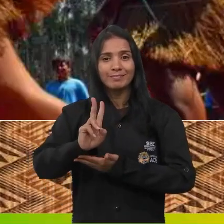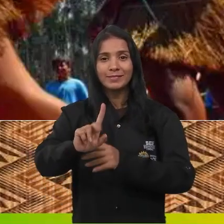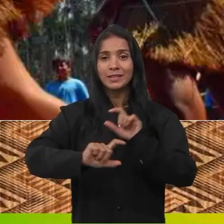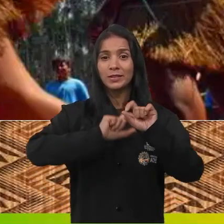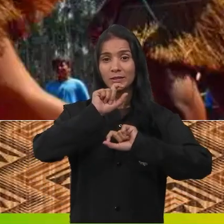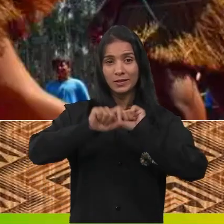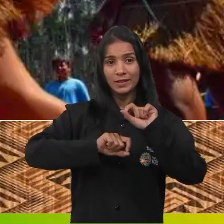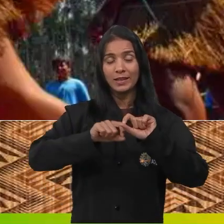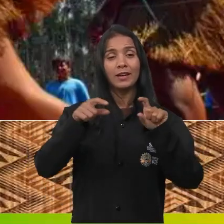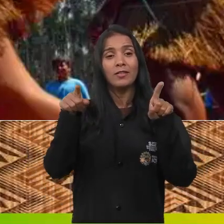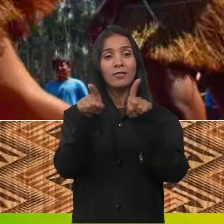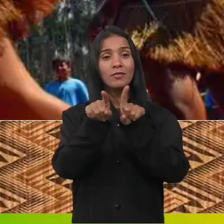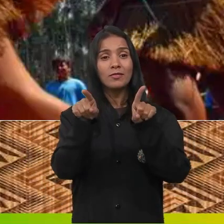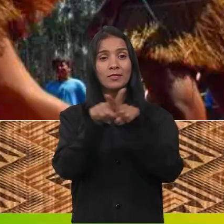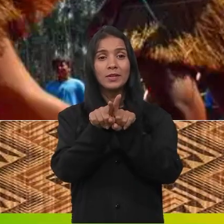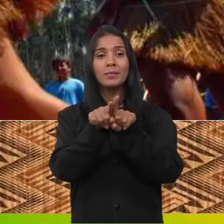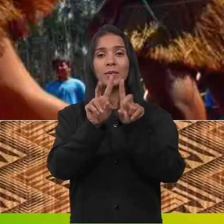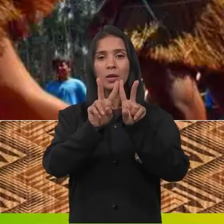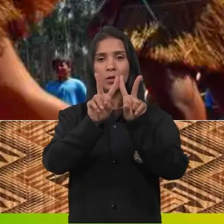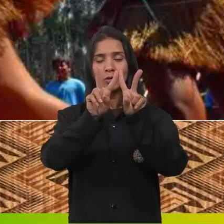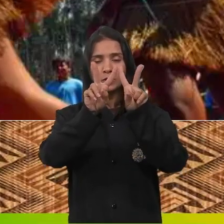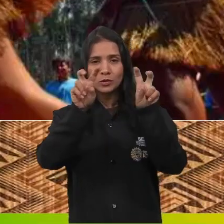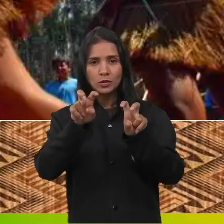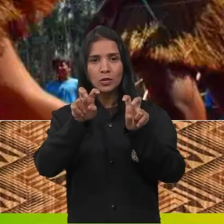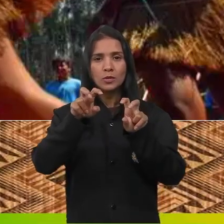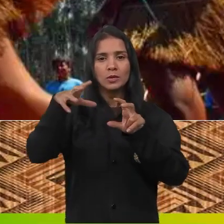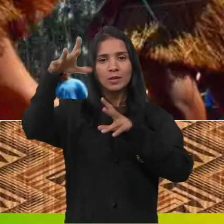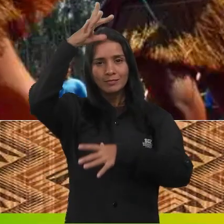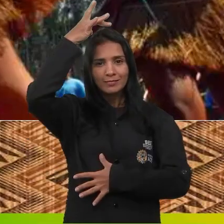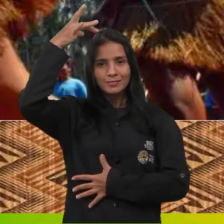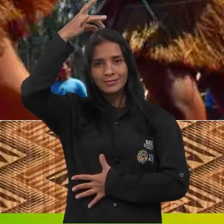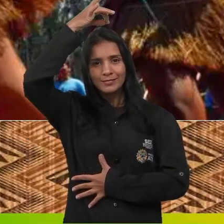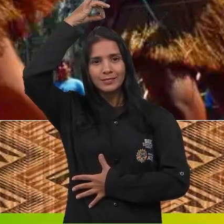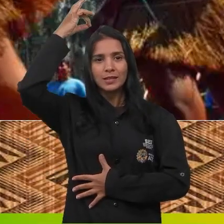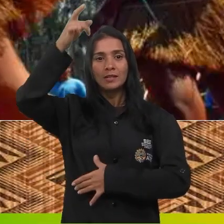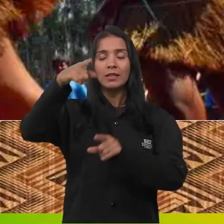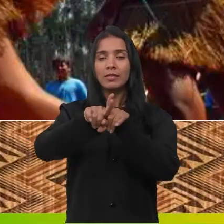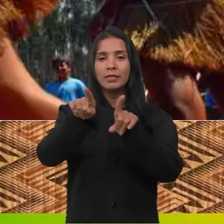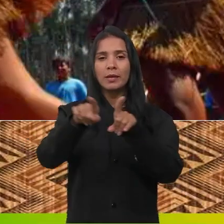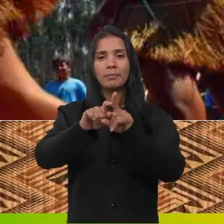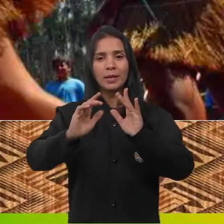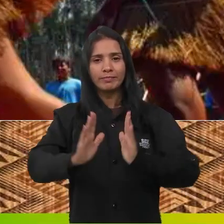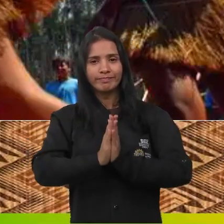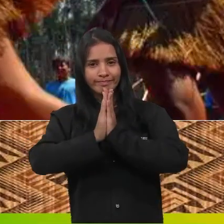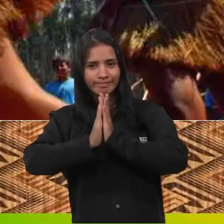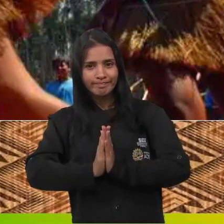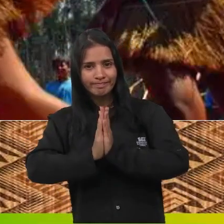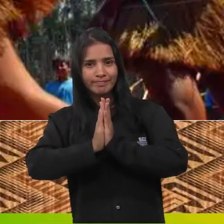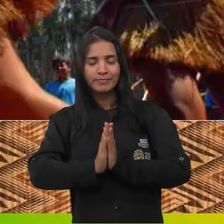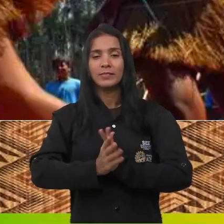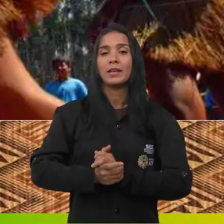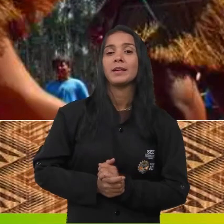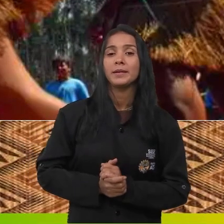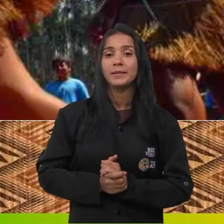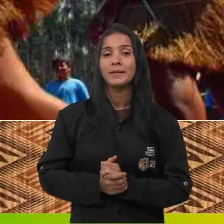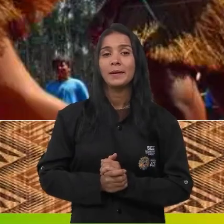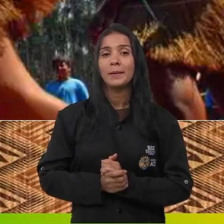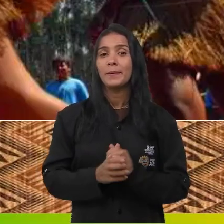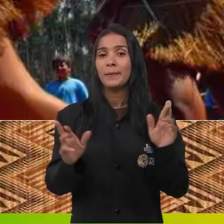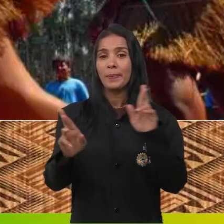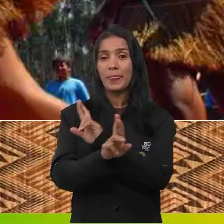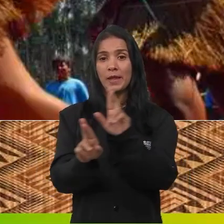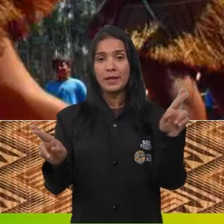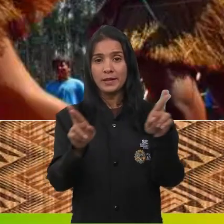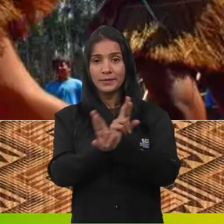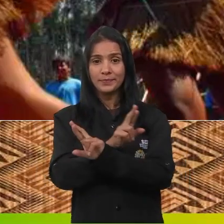sobre a espiritualidade e também a ritualística. Olha só, em relação à influência